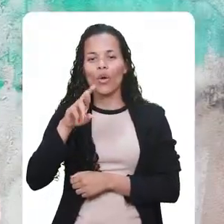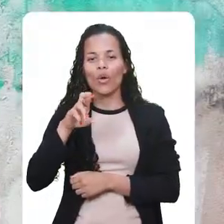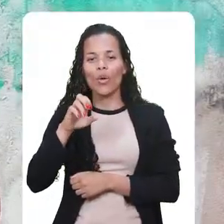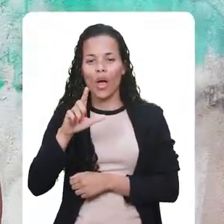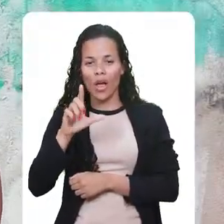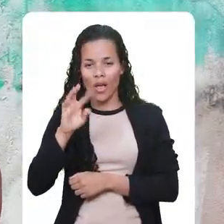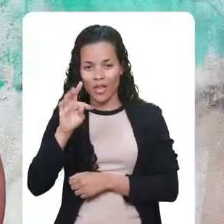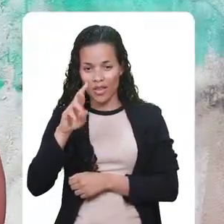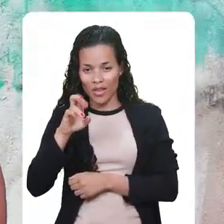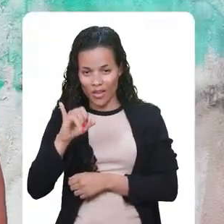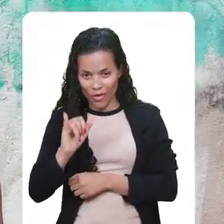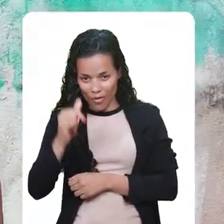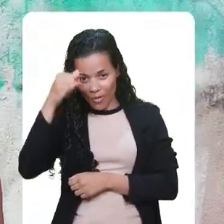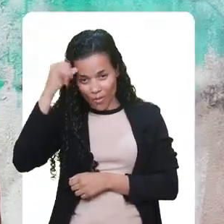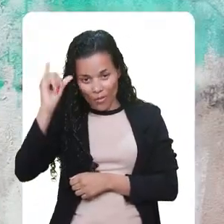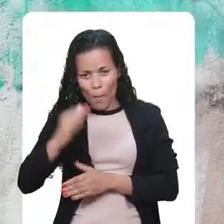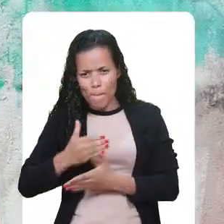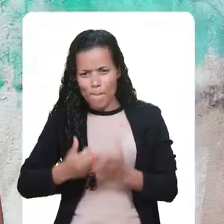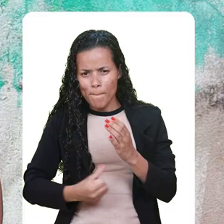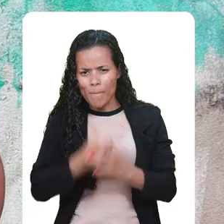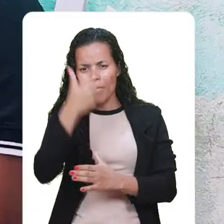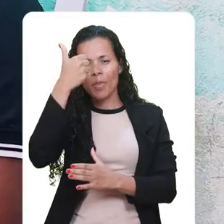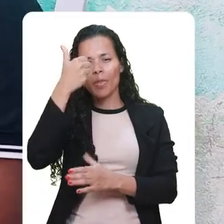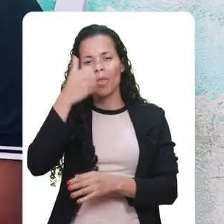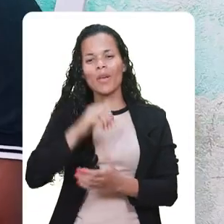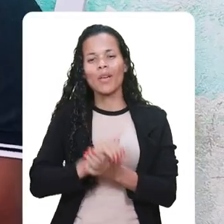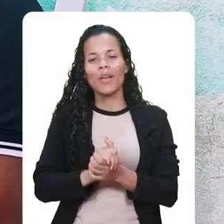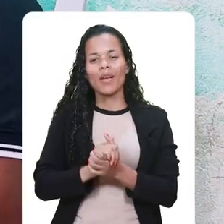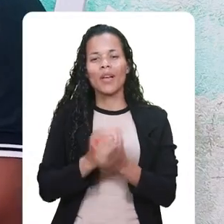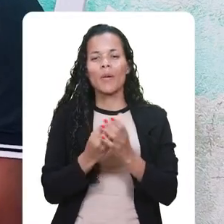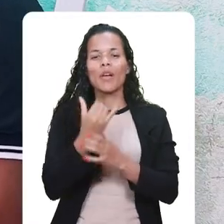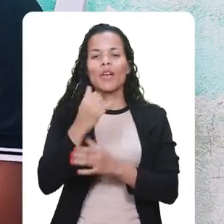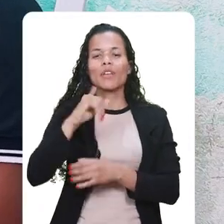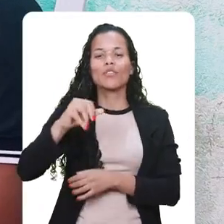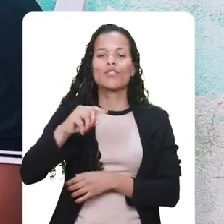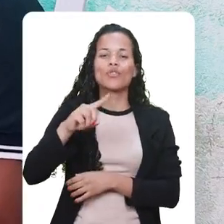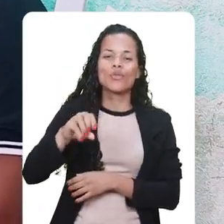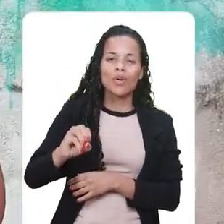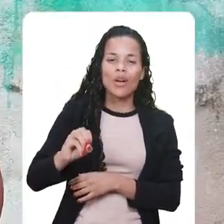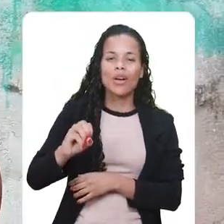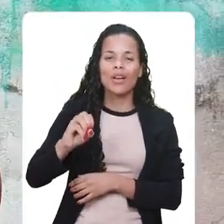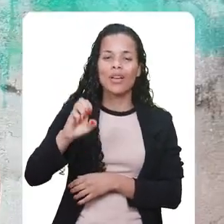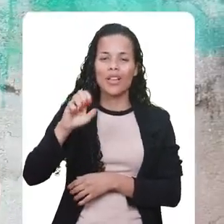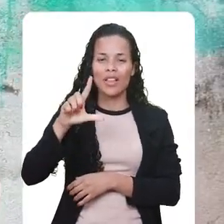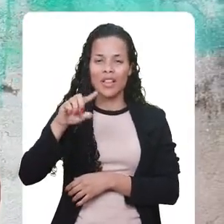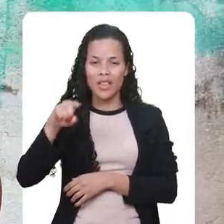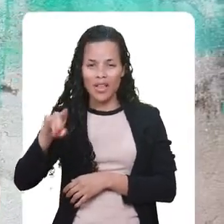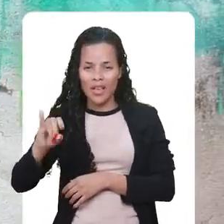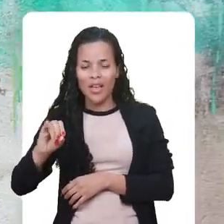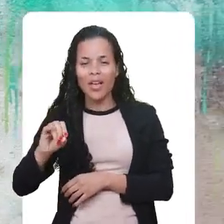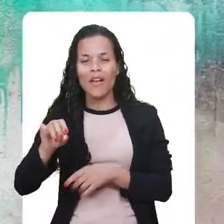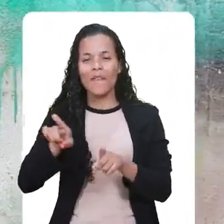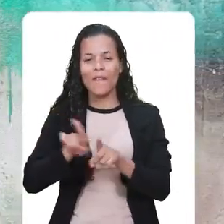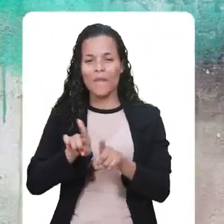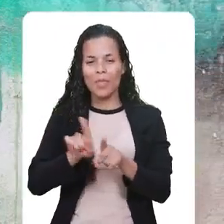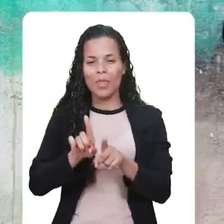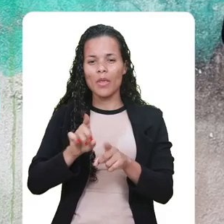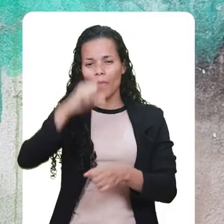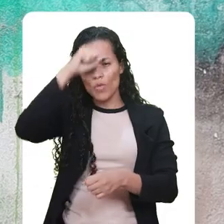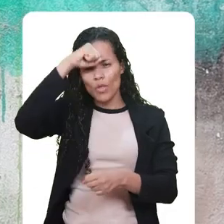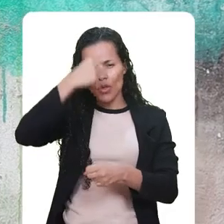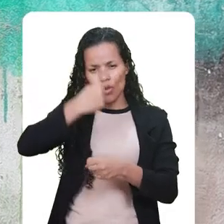da Silva, conhecido por Mestre Croá, do Boi do Trigo. A ideia foi do primeiro fundador dele, que foi São João, o padre falou, João